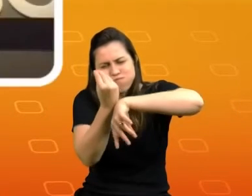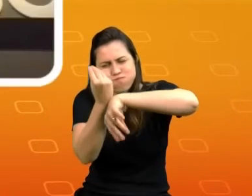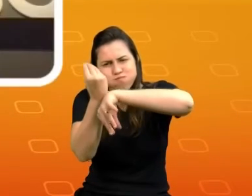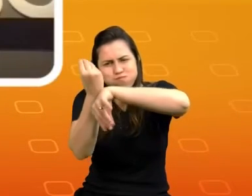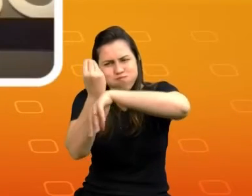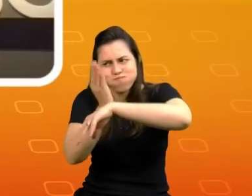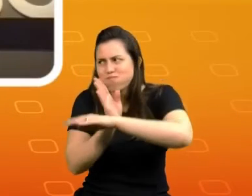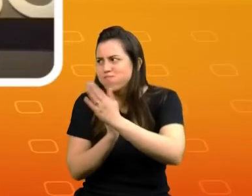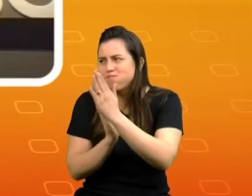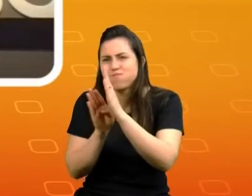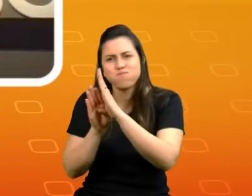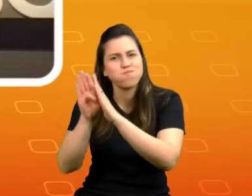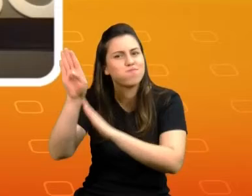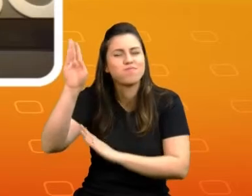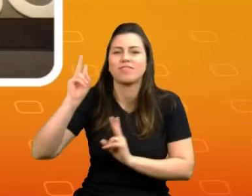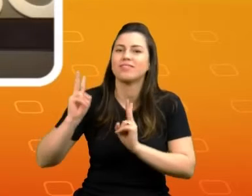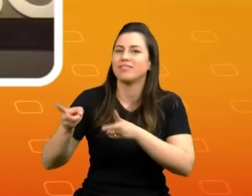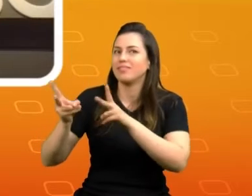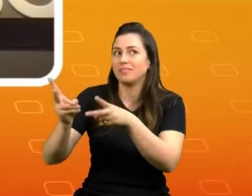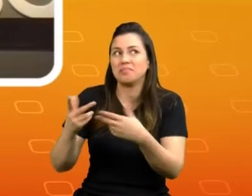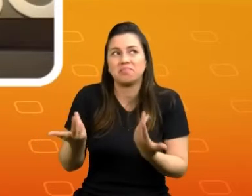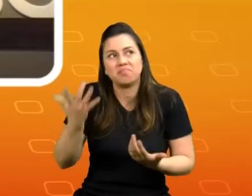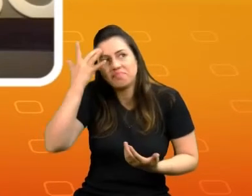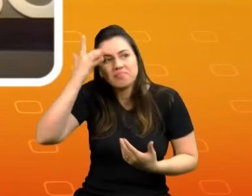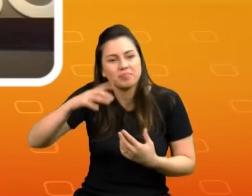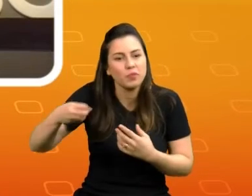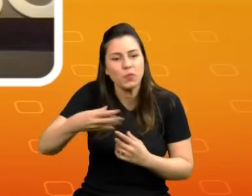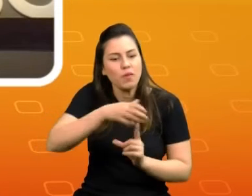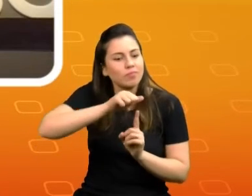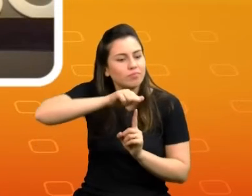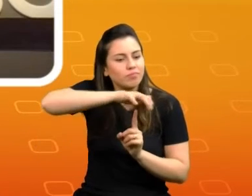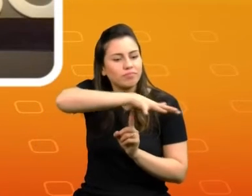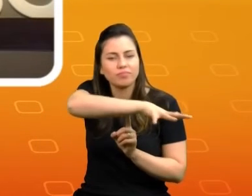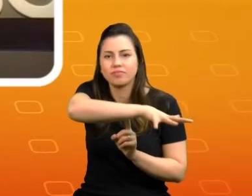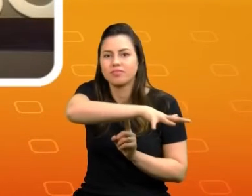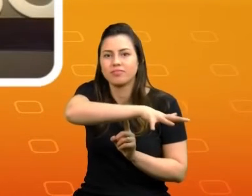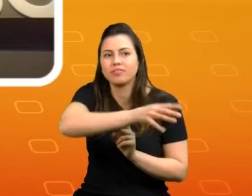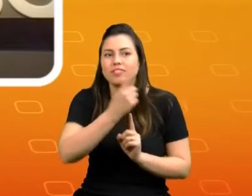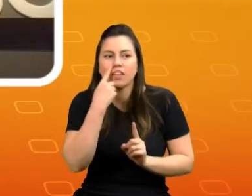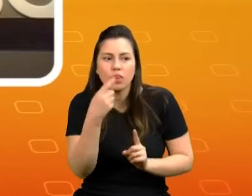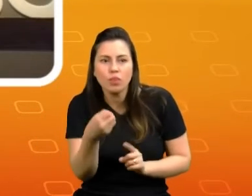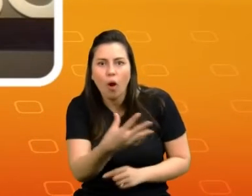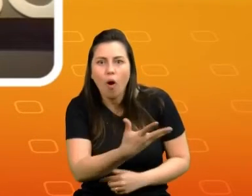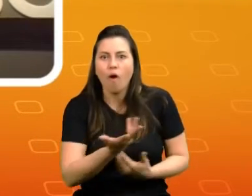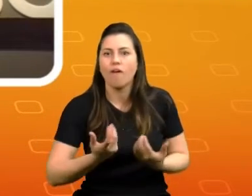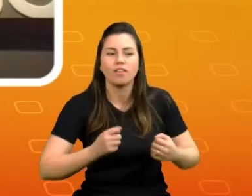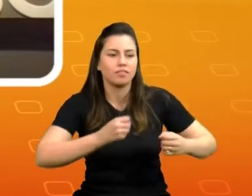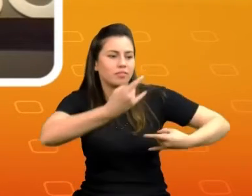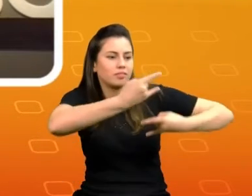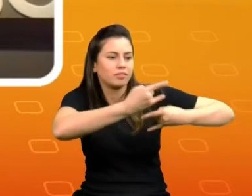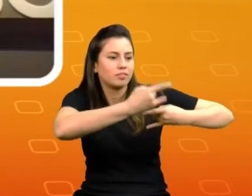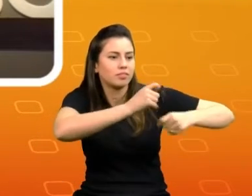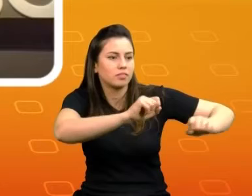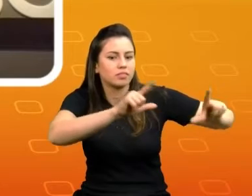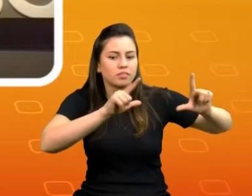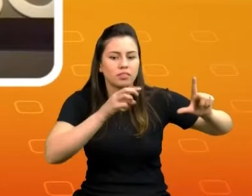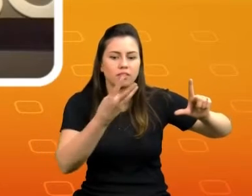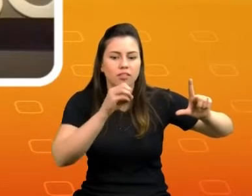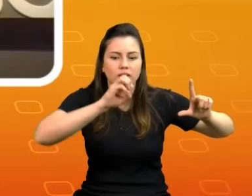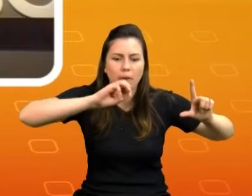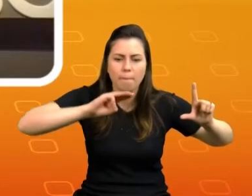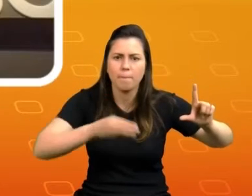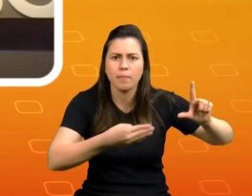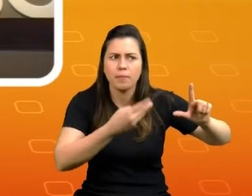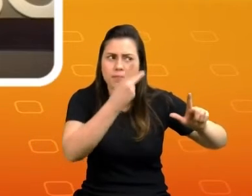como um novo streamer de repente virar Lisa a história e abre uma live da 30 mil pessoas na Twitch